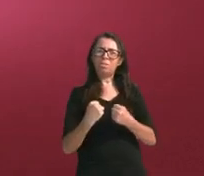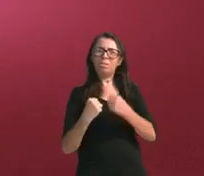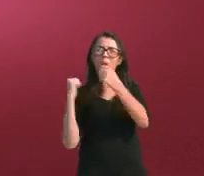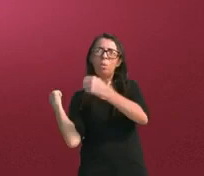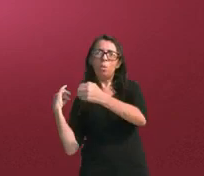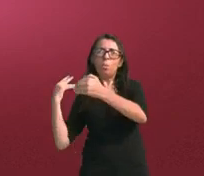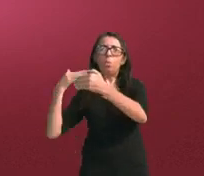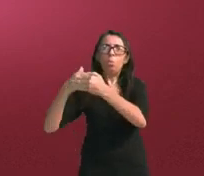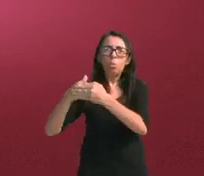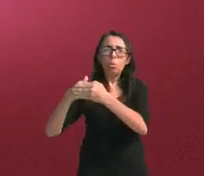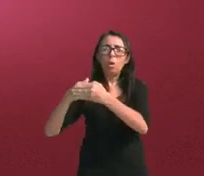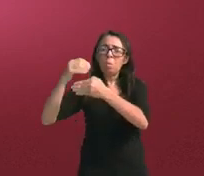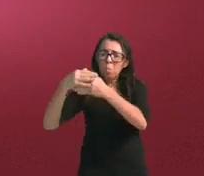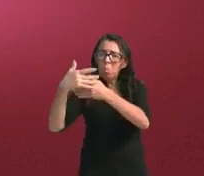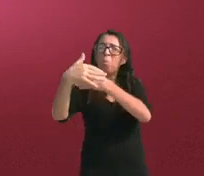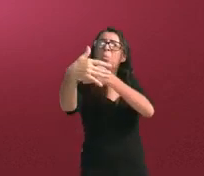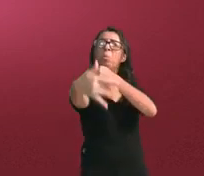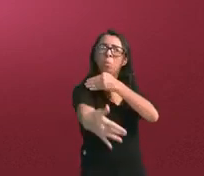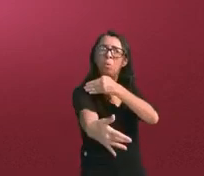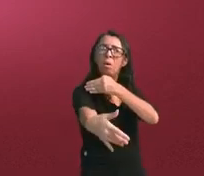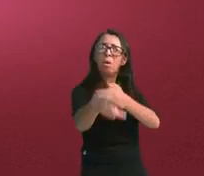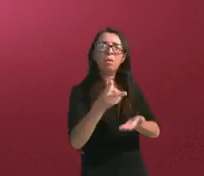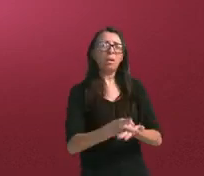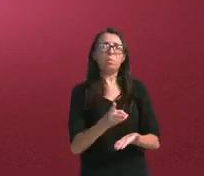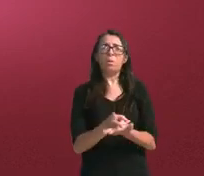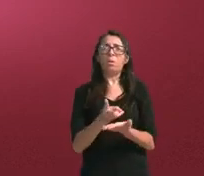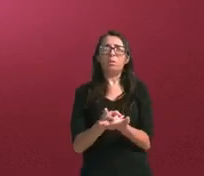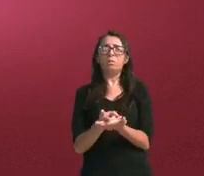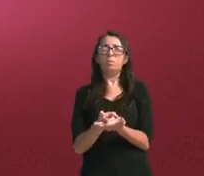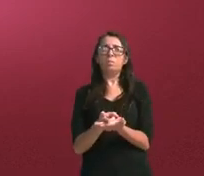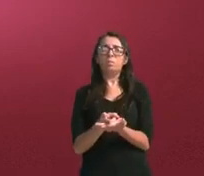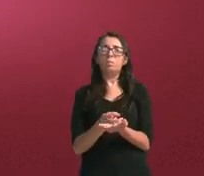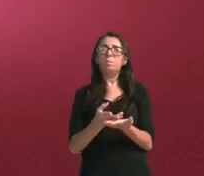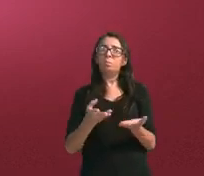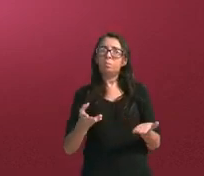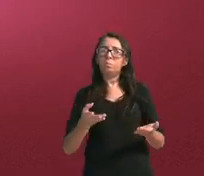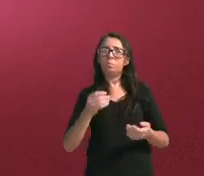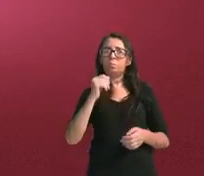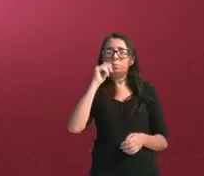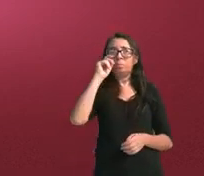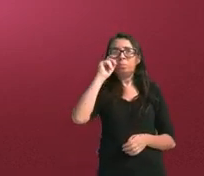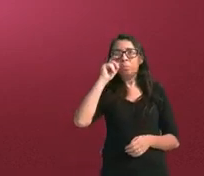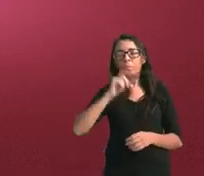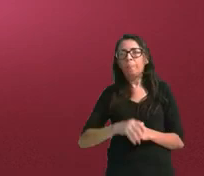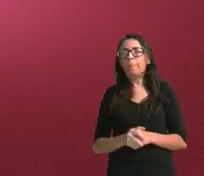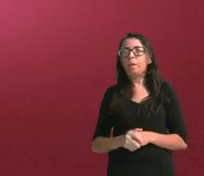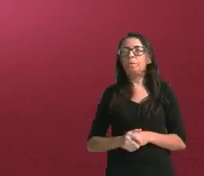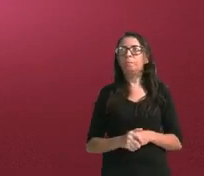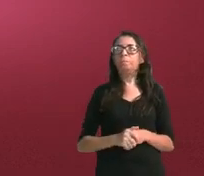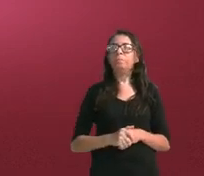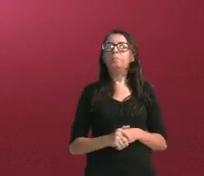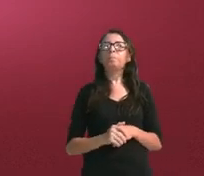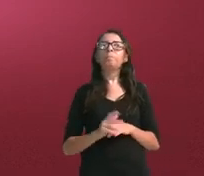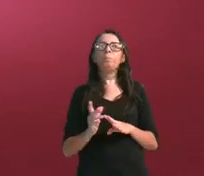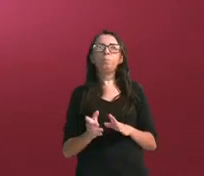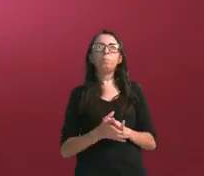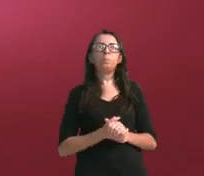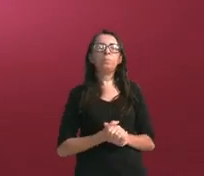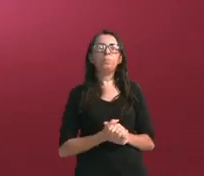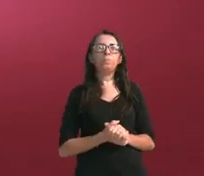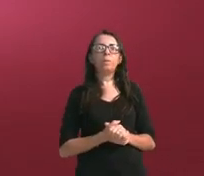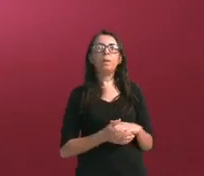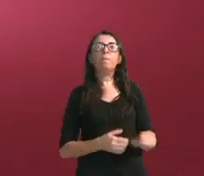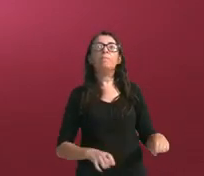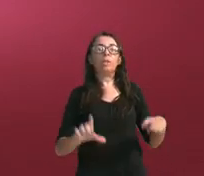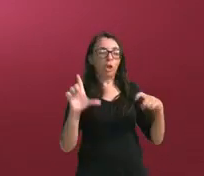Então, os discípulos obedeceram e Deus realizou. Vamos ver algumas passagens.